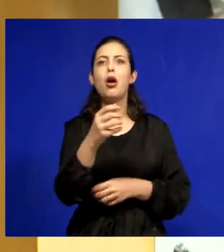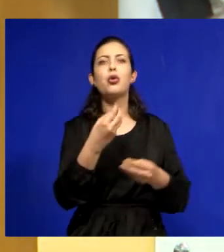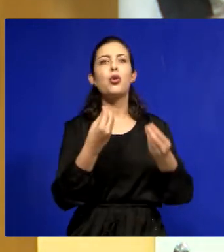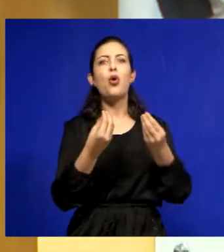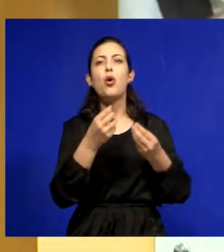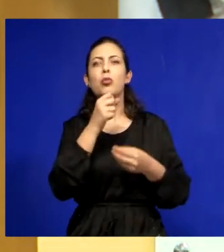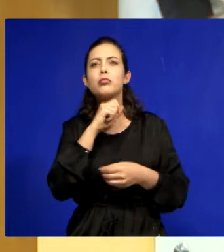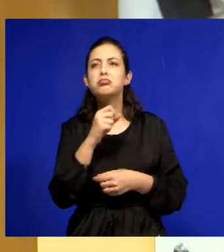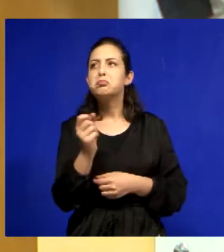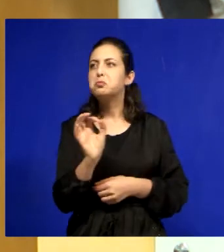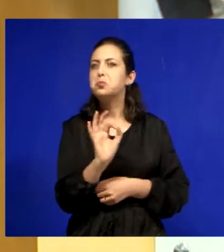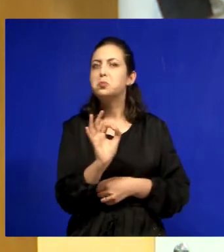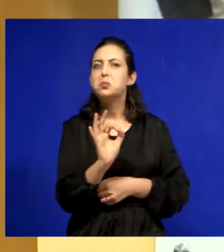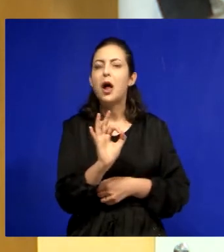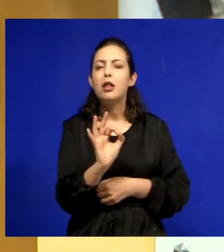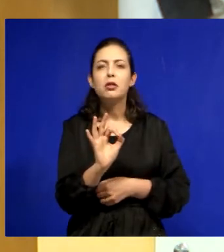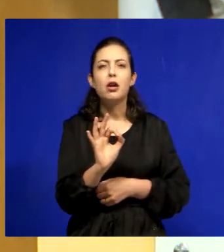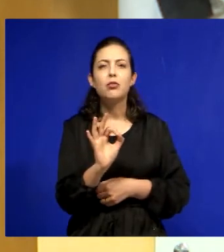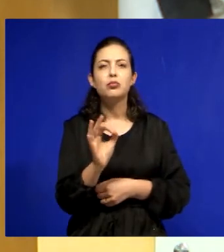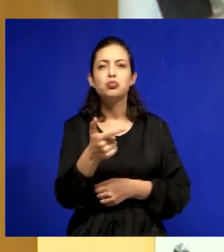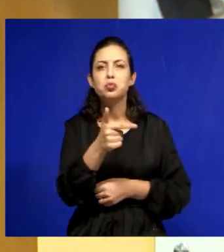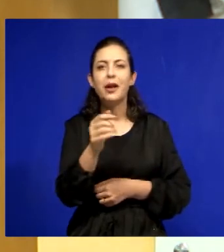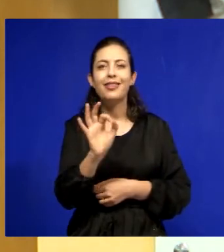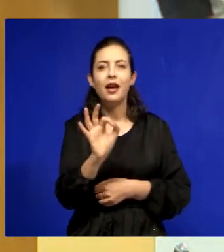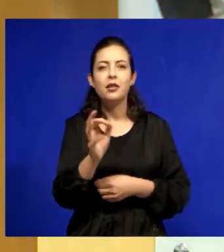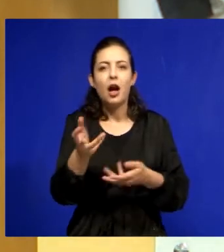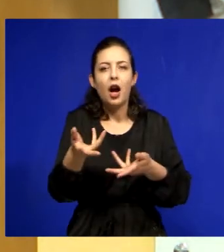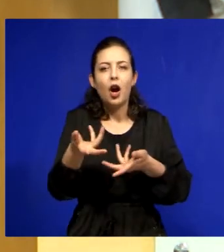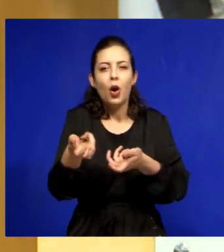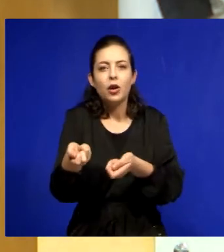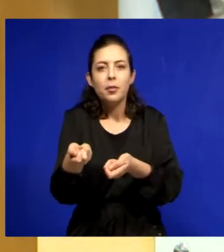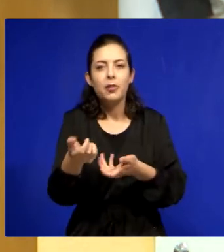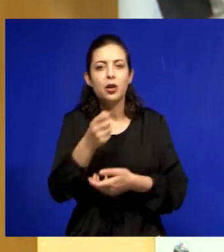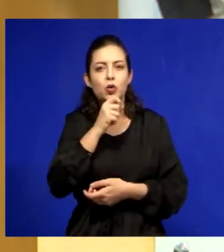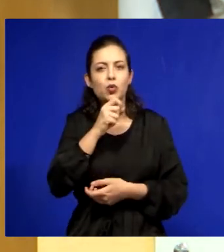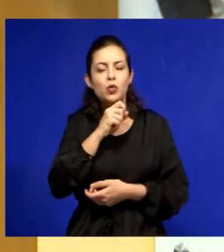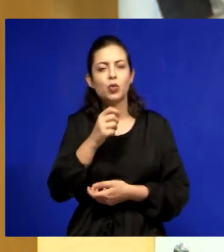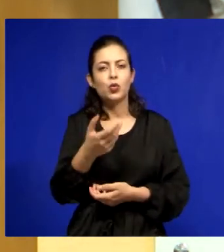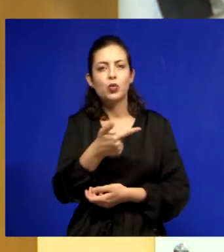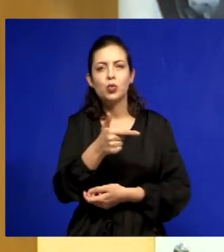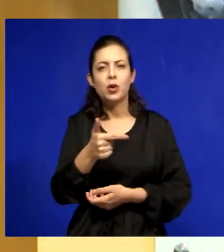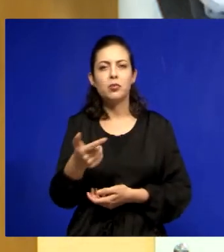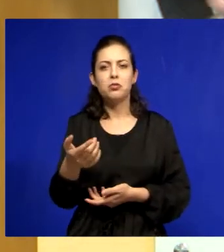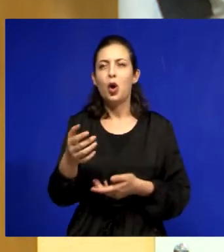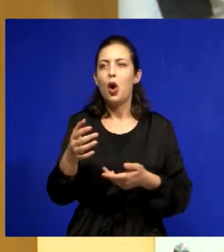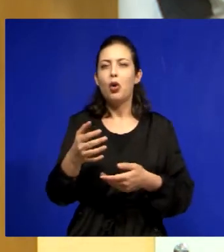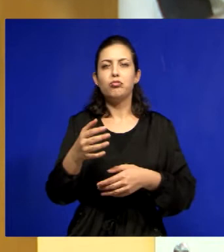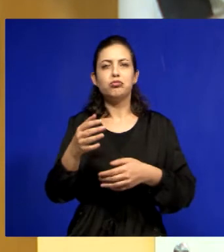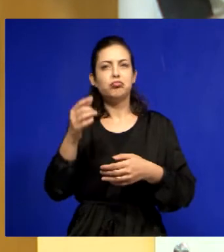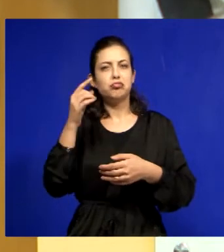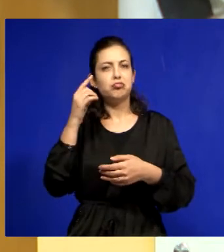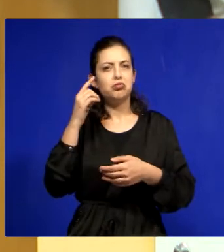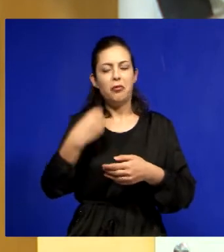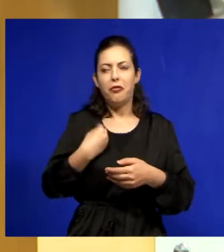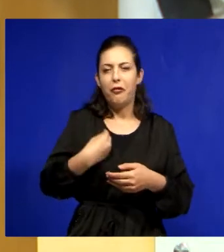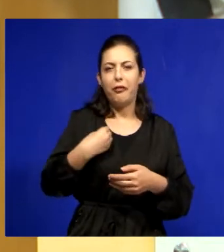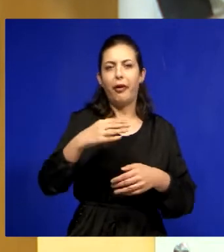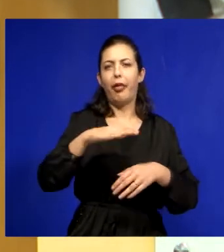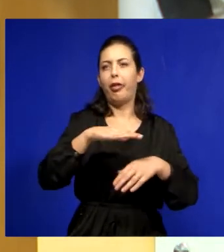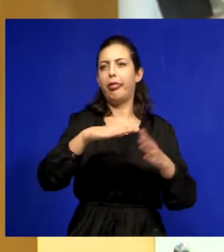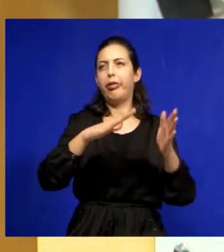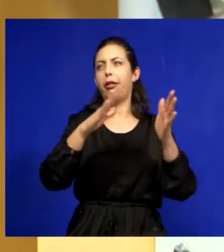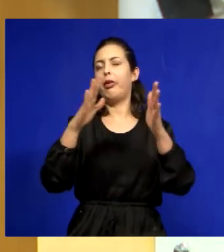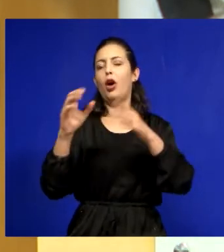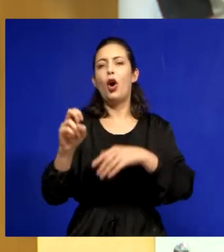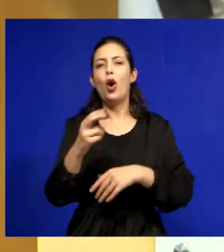nenhuma casa de acolhimento ao idoso nenhuma seja de longa permanência ou seja dessa